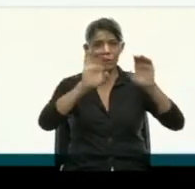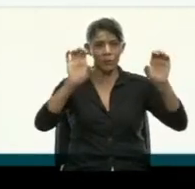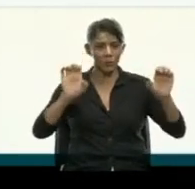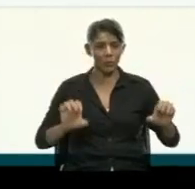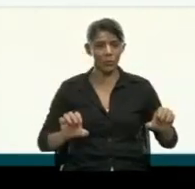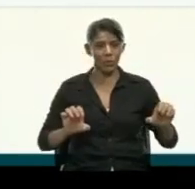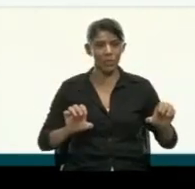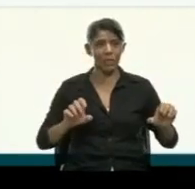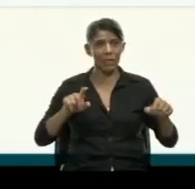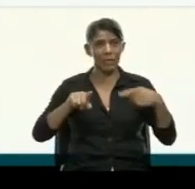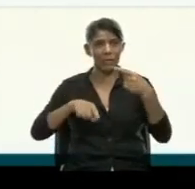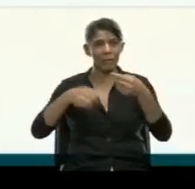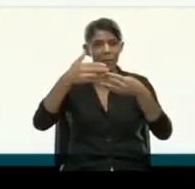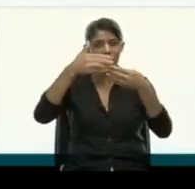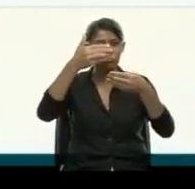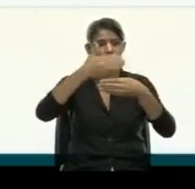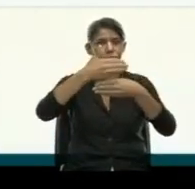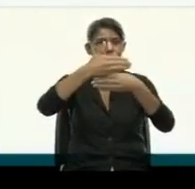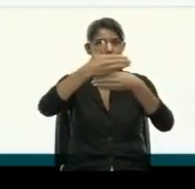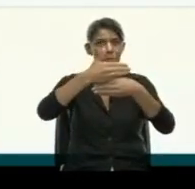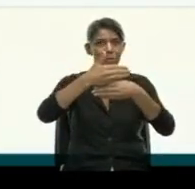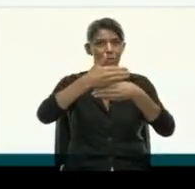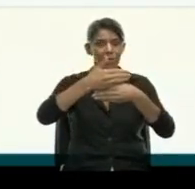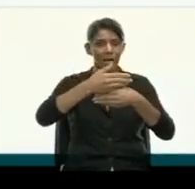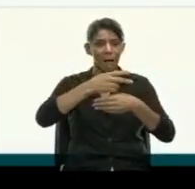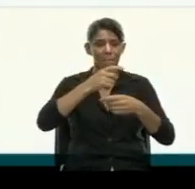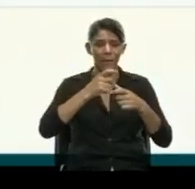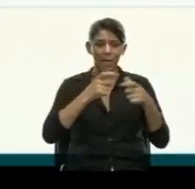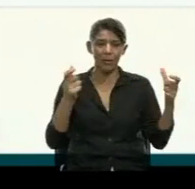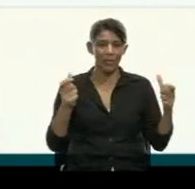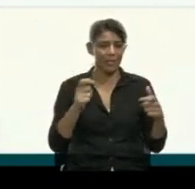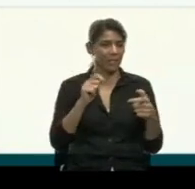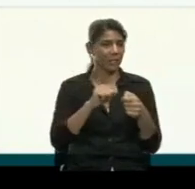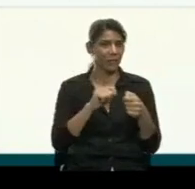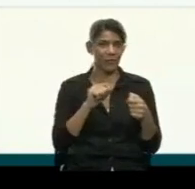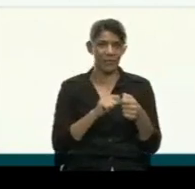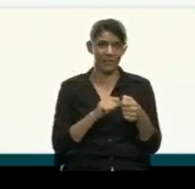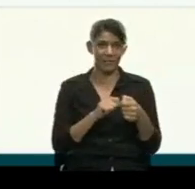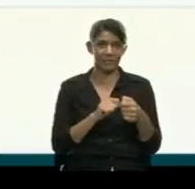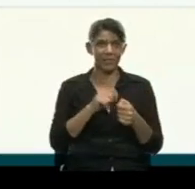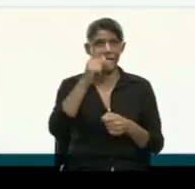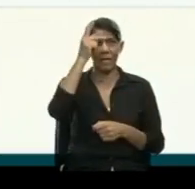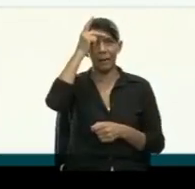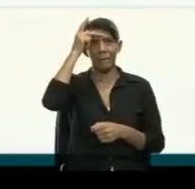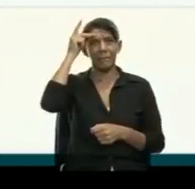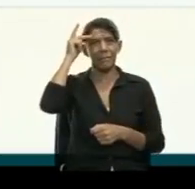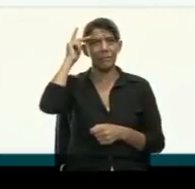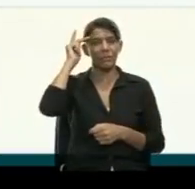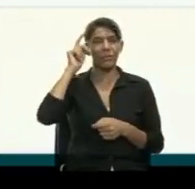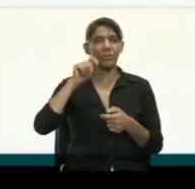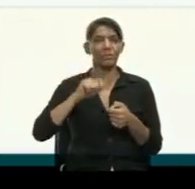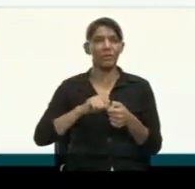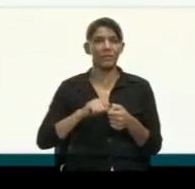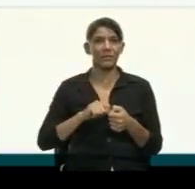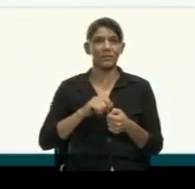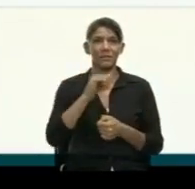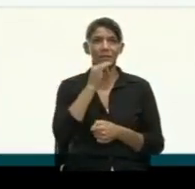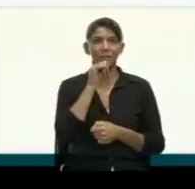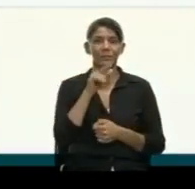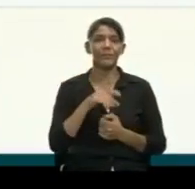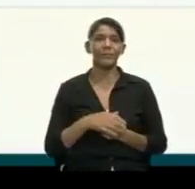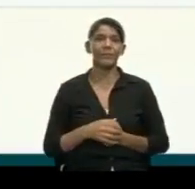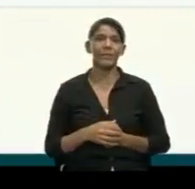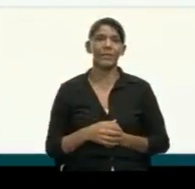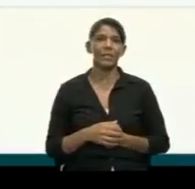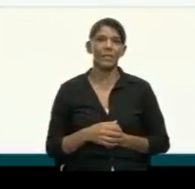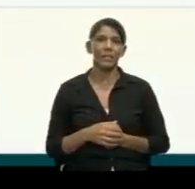com uma alvenaria de vedação. Muita gente não faz isso, tá? Então, o que o pessoal costuma... Ó, aqui o exemplo da foto. Então, a